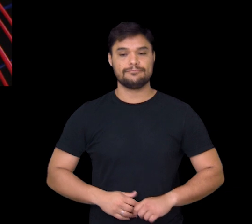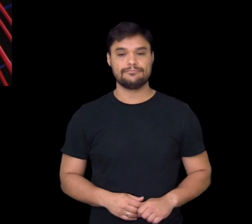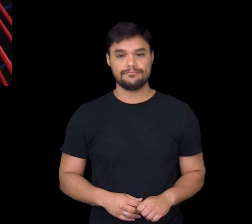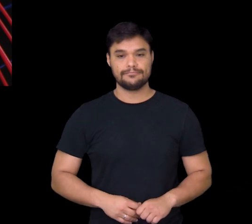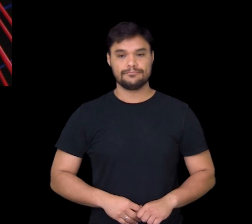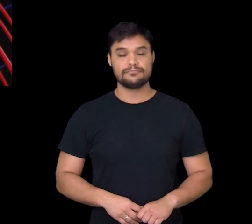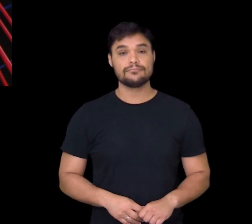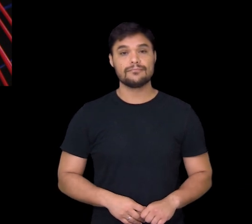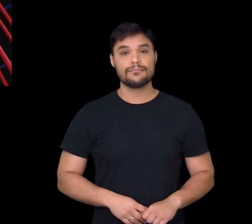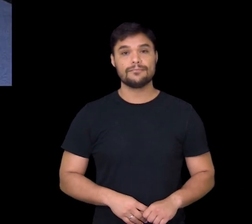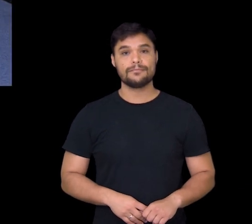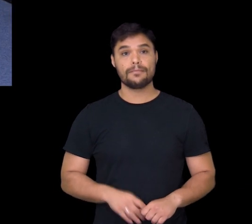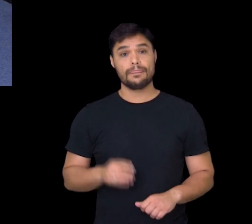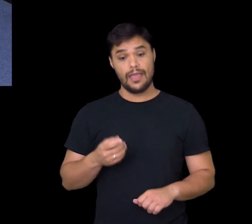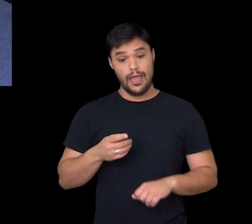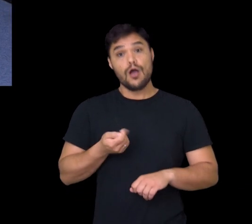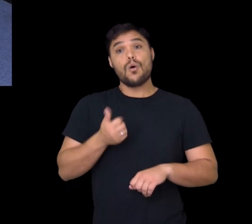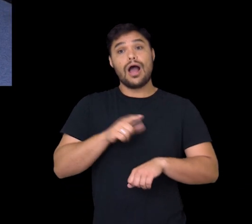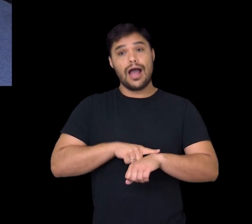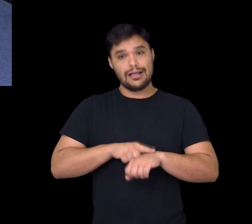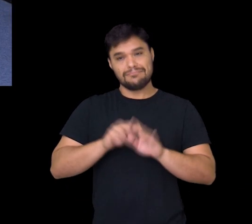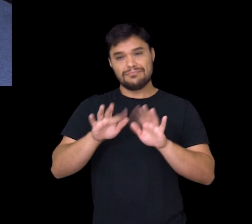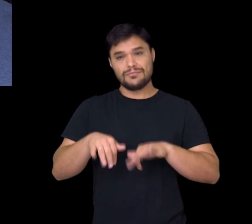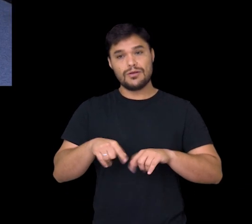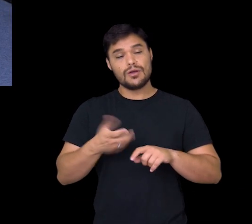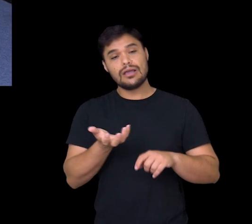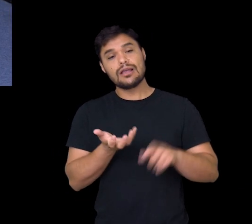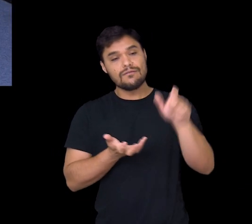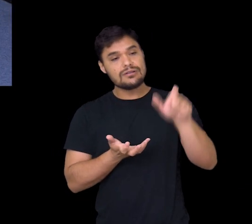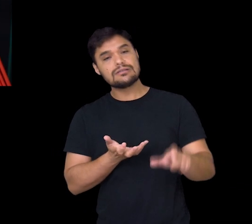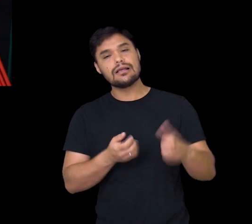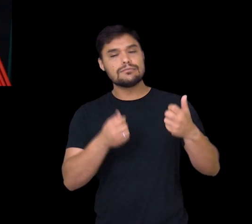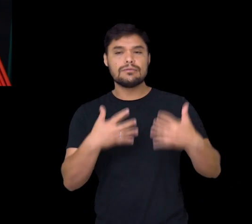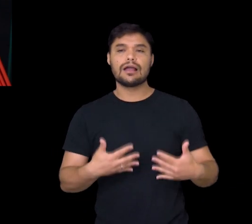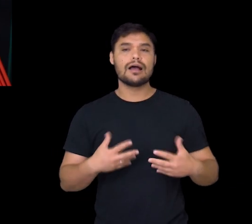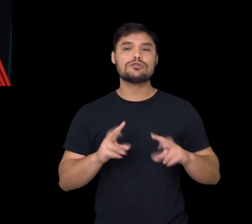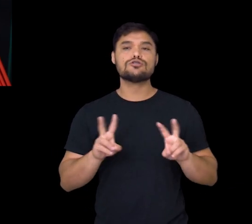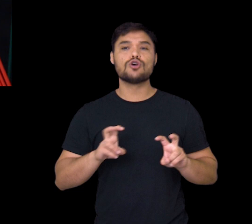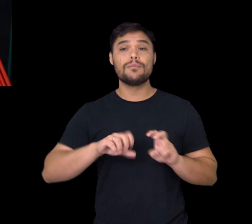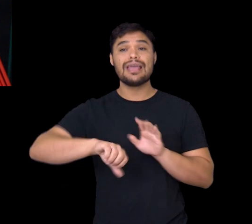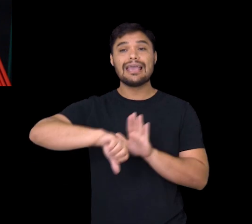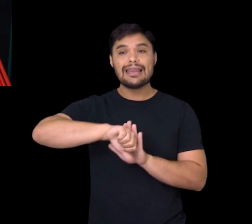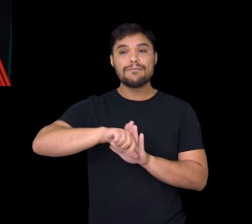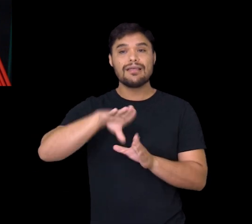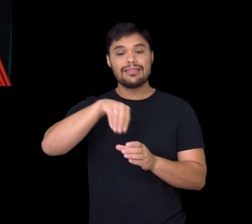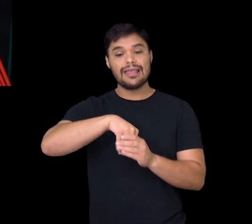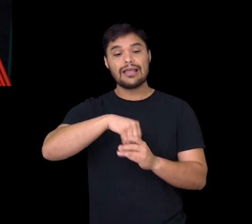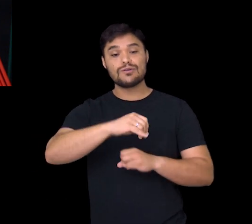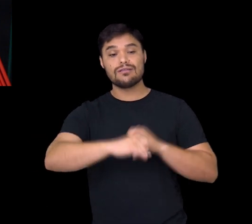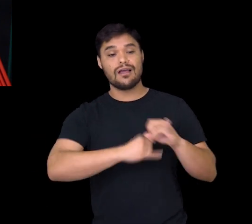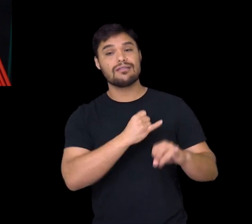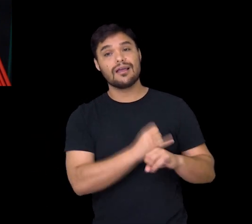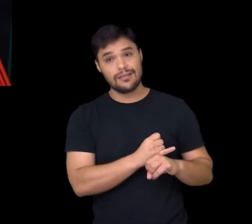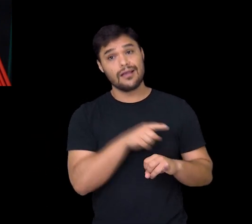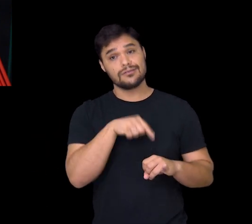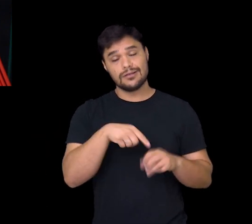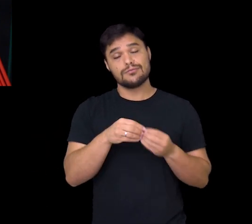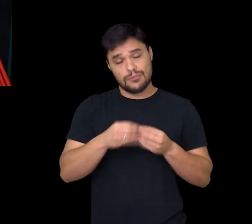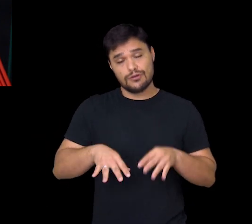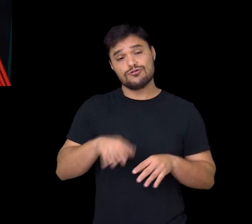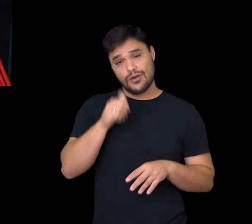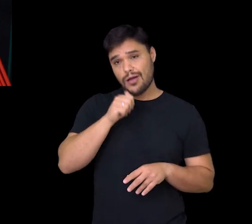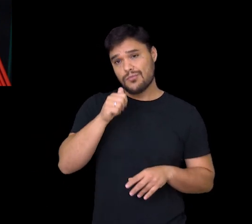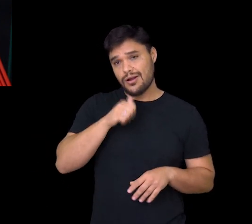ameaçando. Sim, né? A gente já está encerrando, e a senhora falasse também sobre os crimes cibernéticos que afetam muito